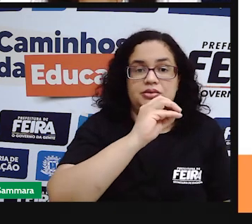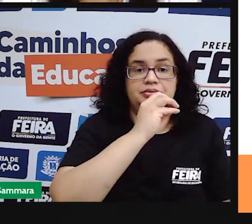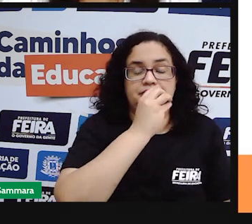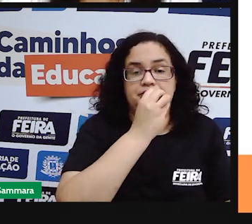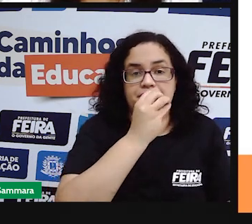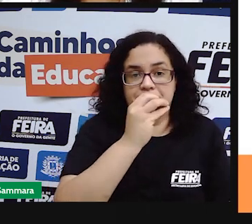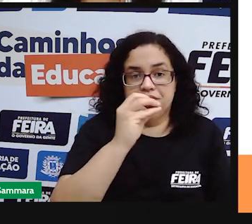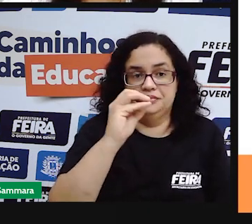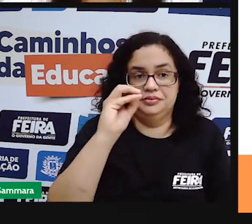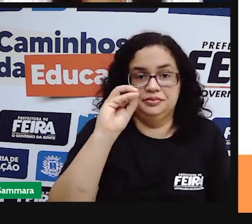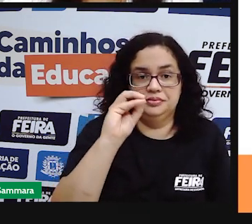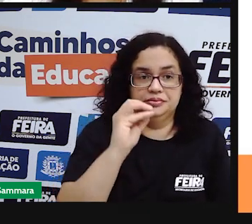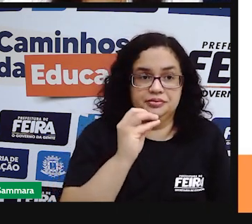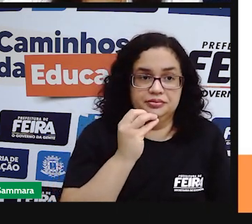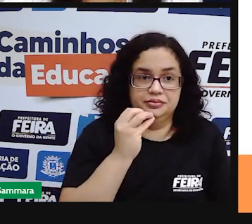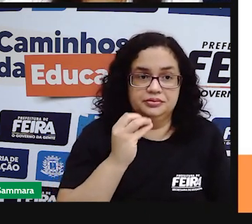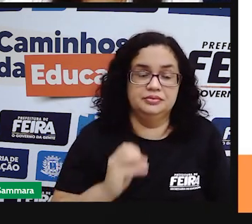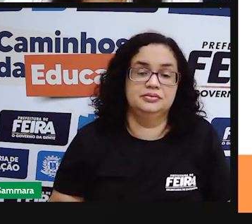anti-horário.